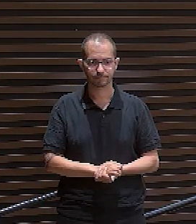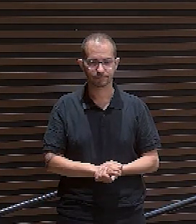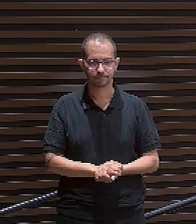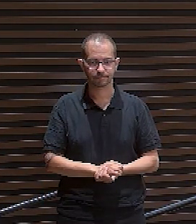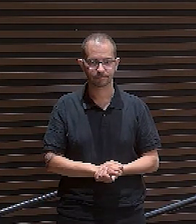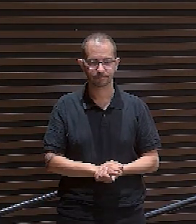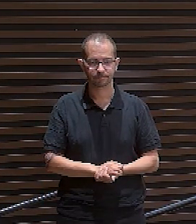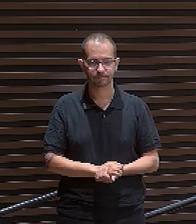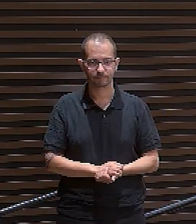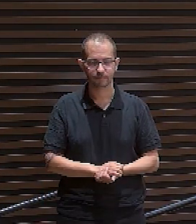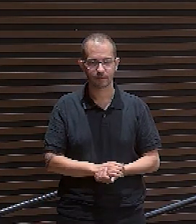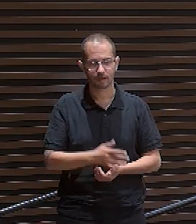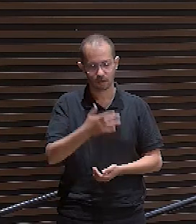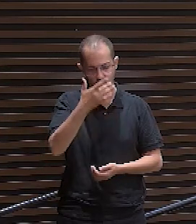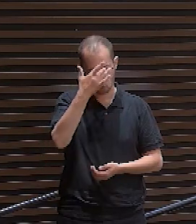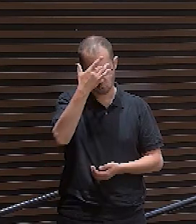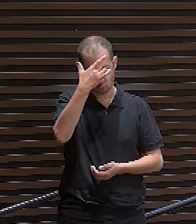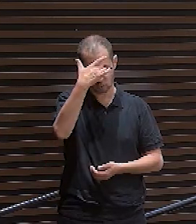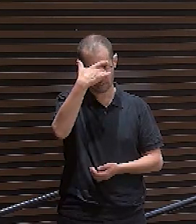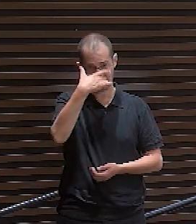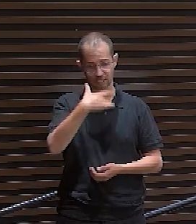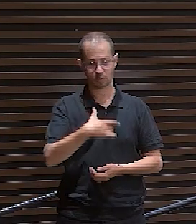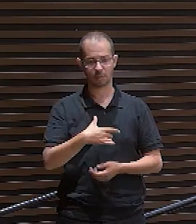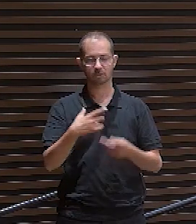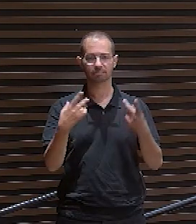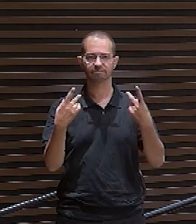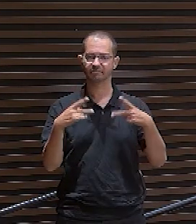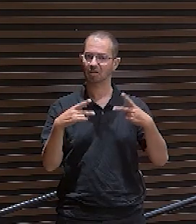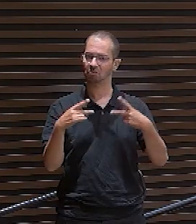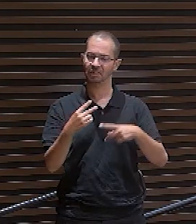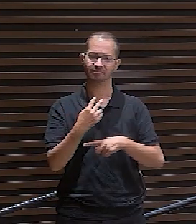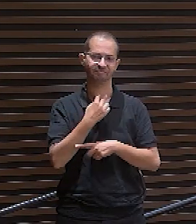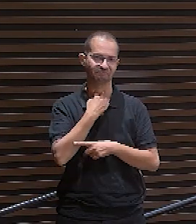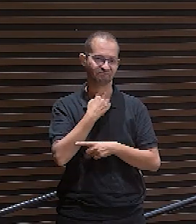o ser humano natural não adora.